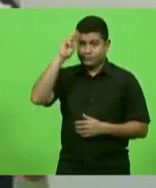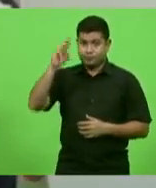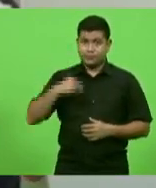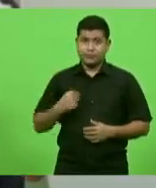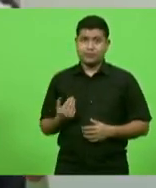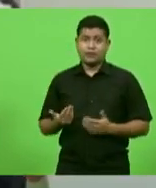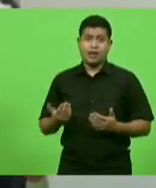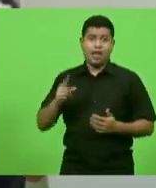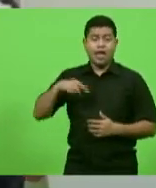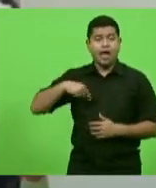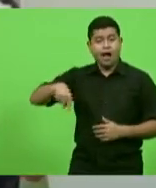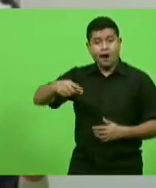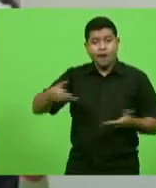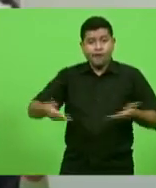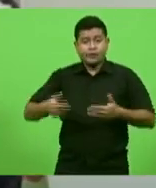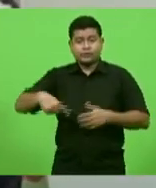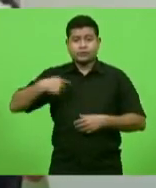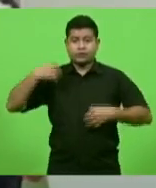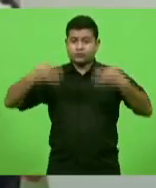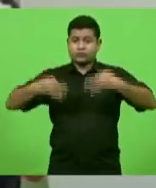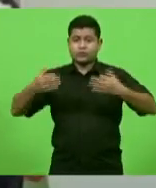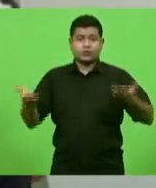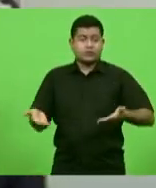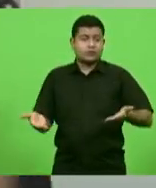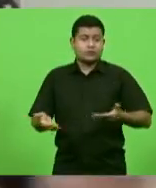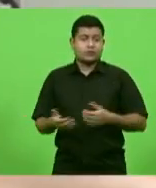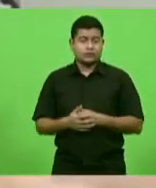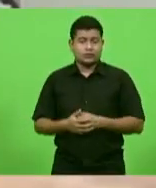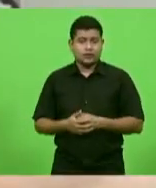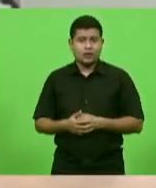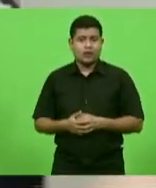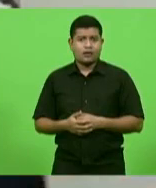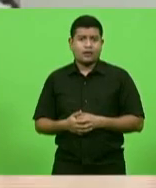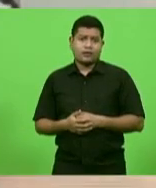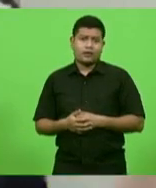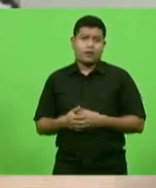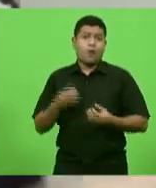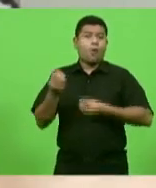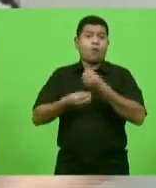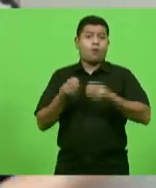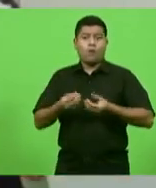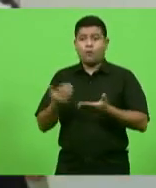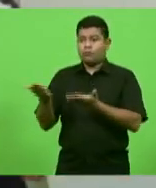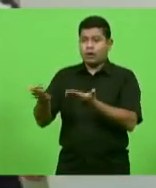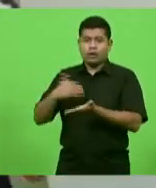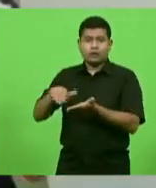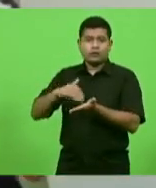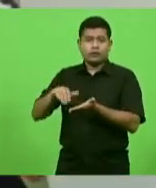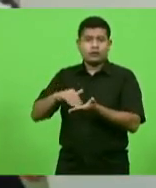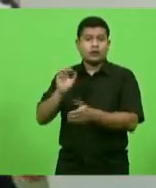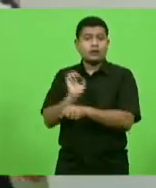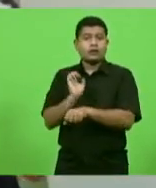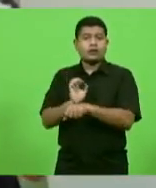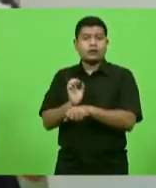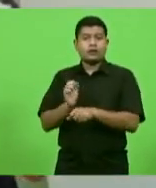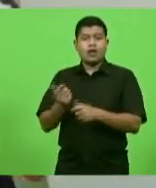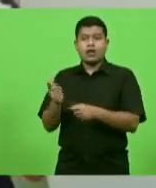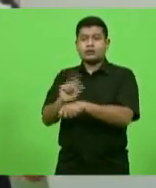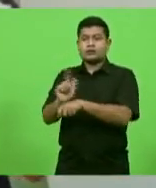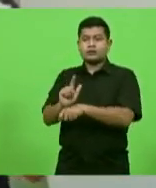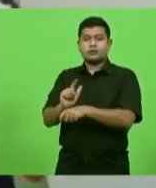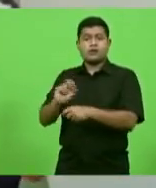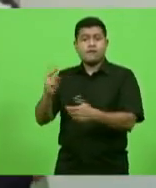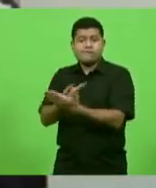processo é isso que nós temos julgando neste tribunal não é a forma como a Secretaria de Estado fez a